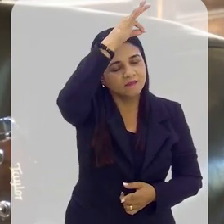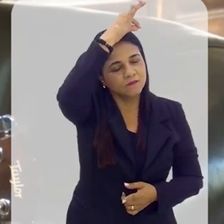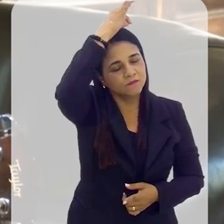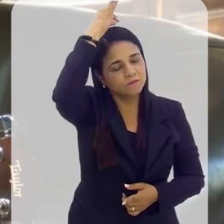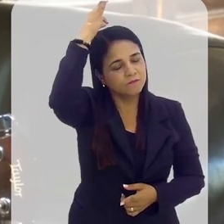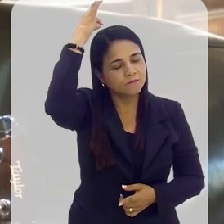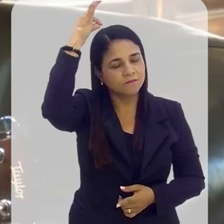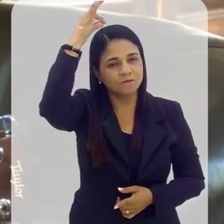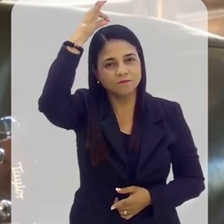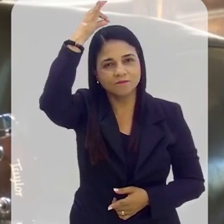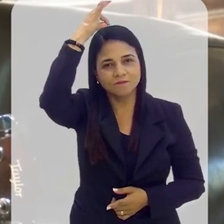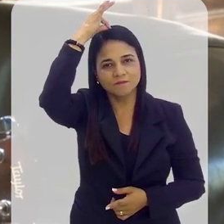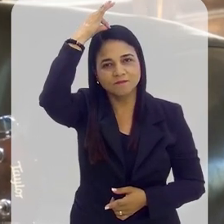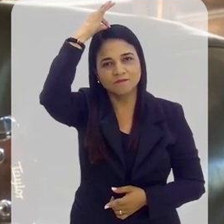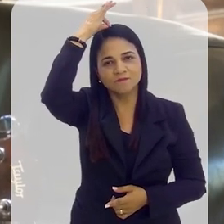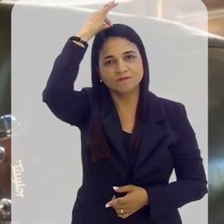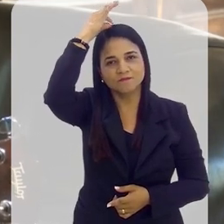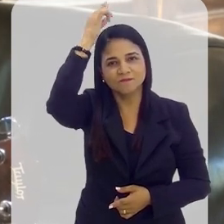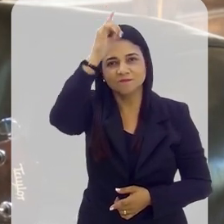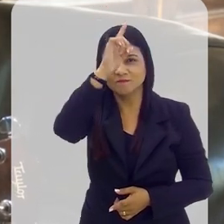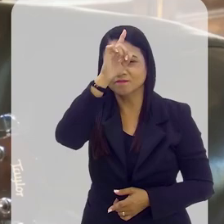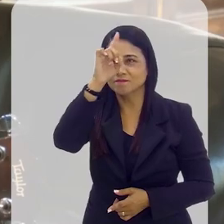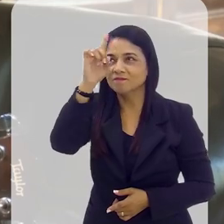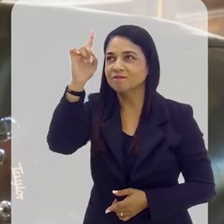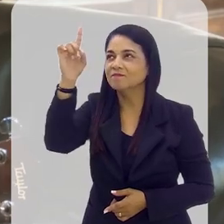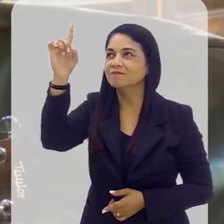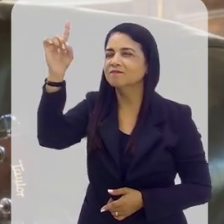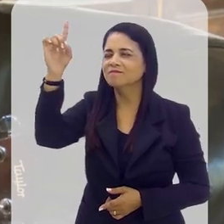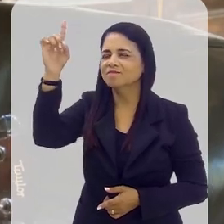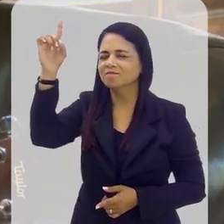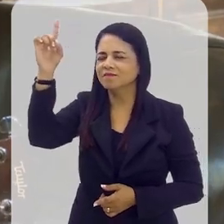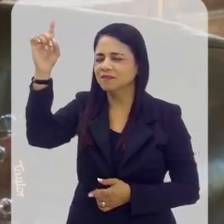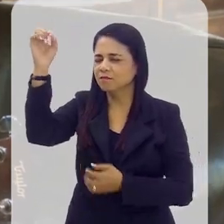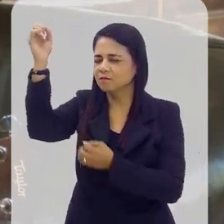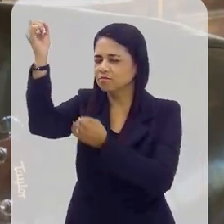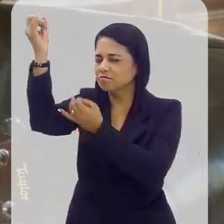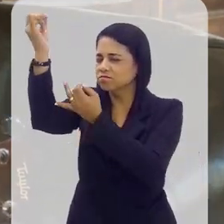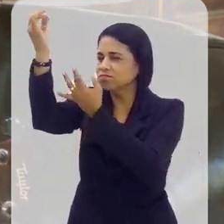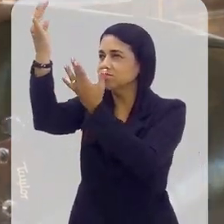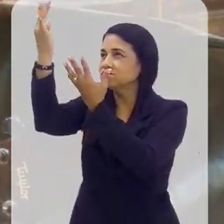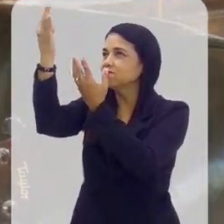Espírito Santo de Deus, muda minha